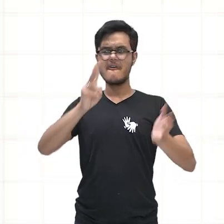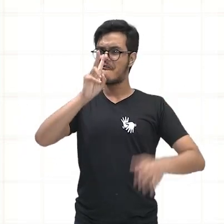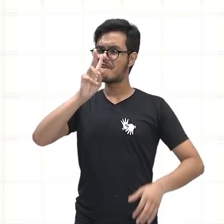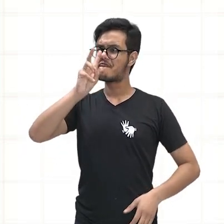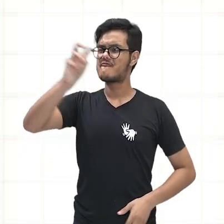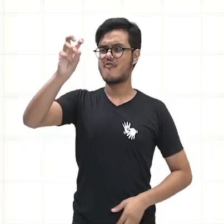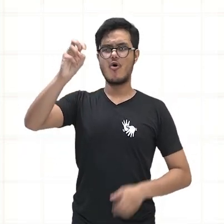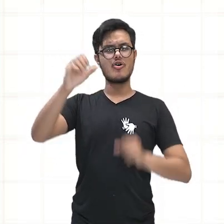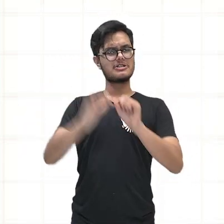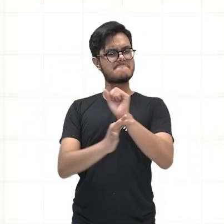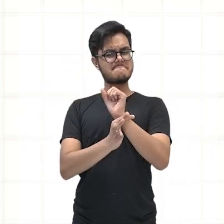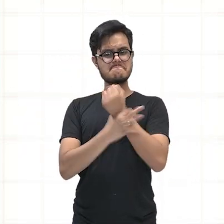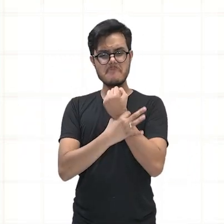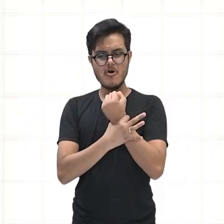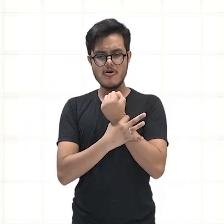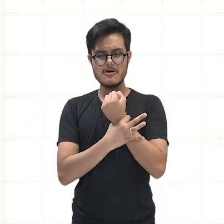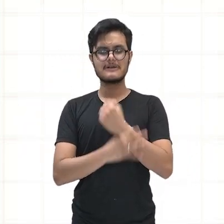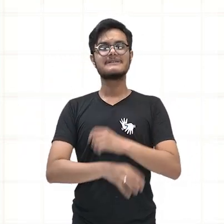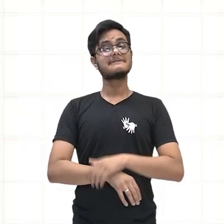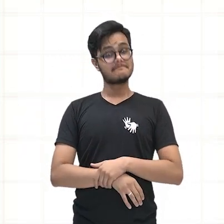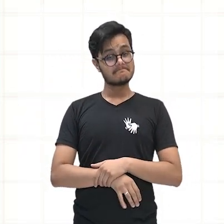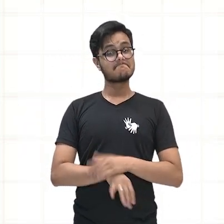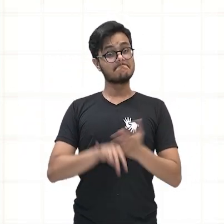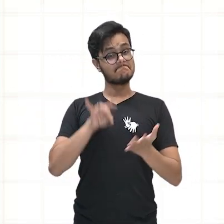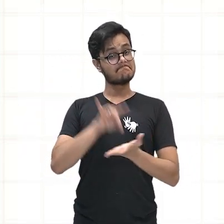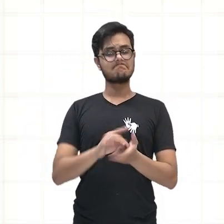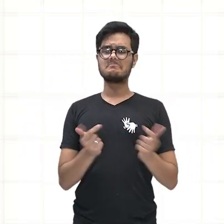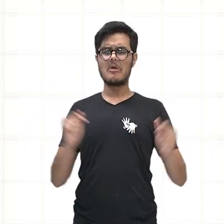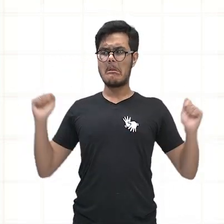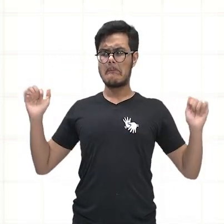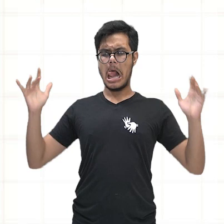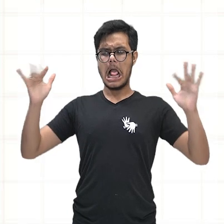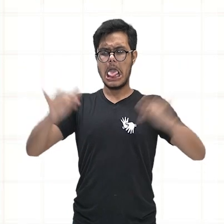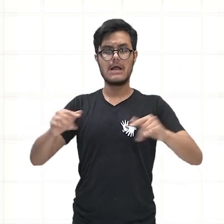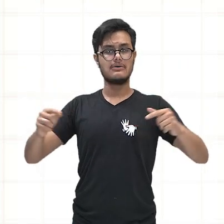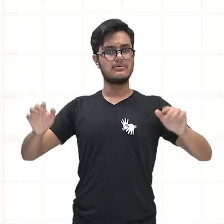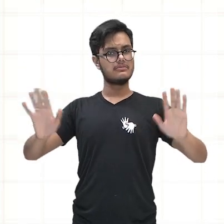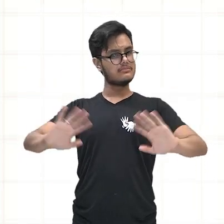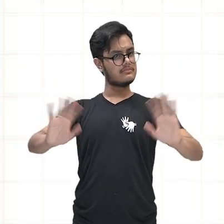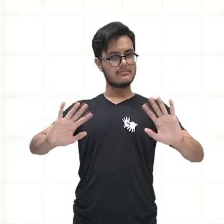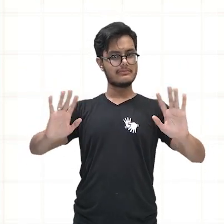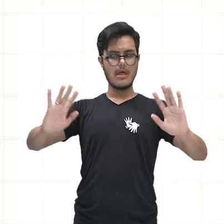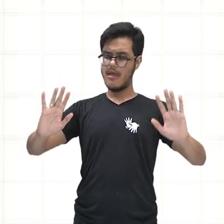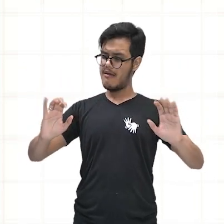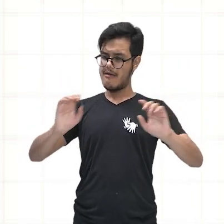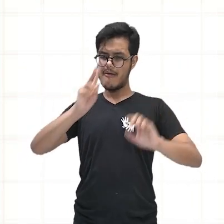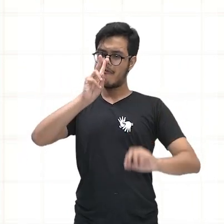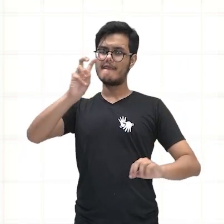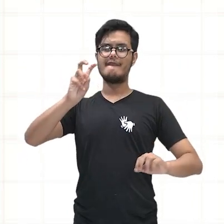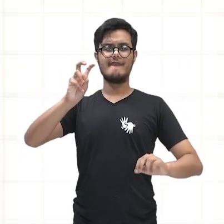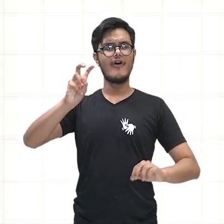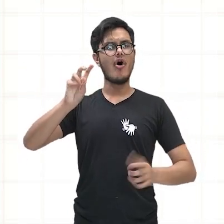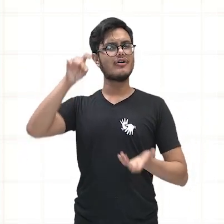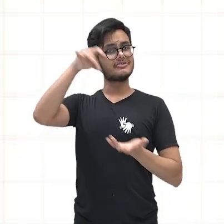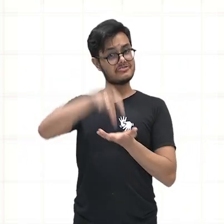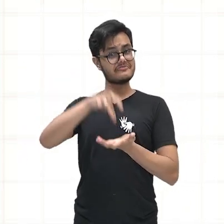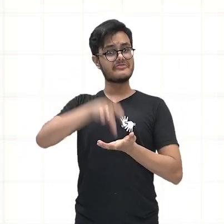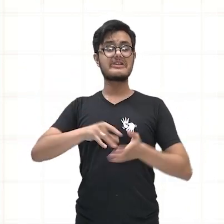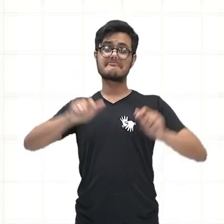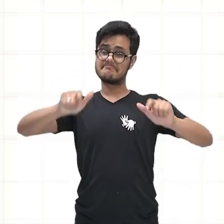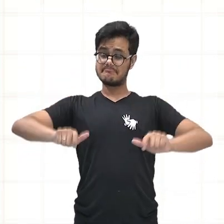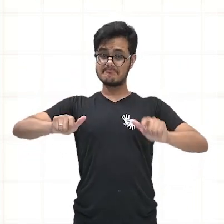Próspera e protegida para que não sofresse mais ataques de outros povos que estavam chegando ali naquela